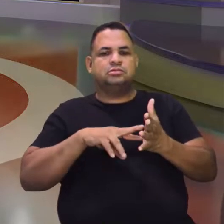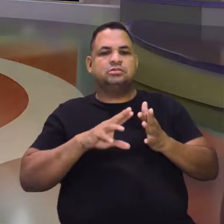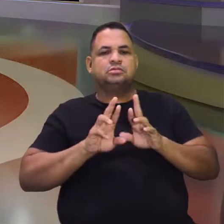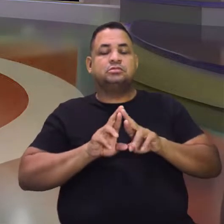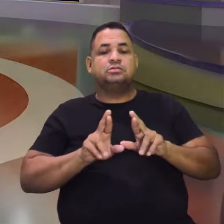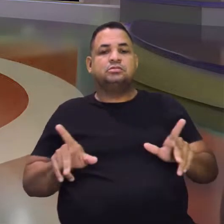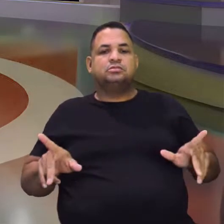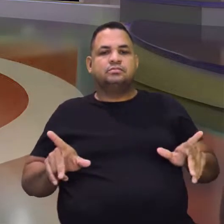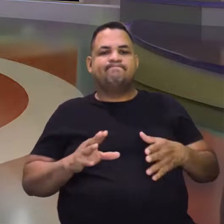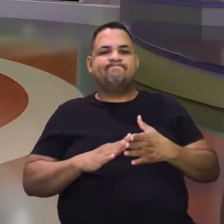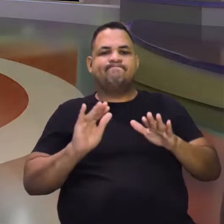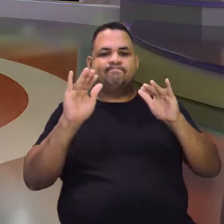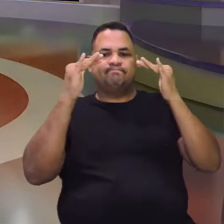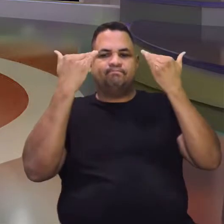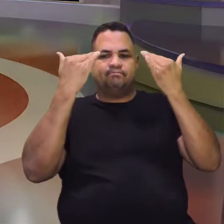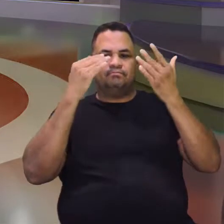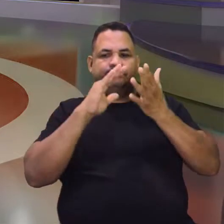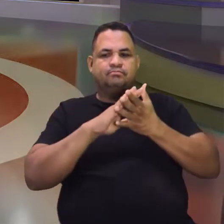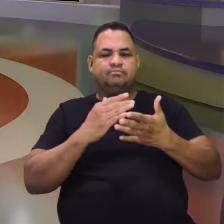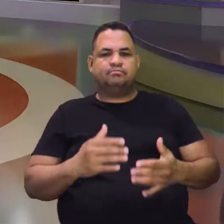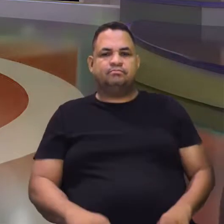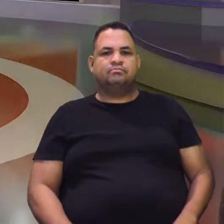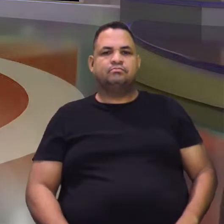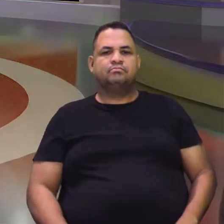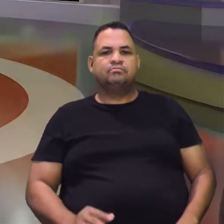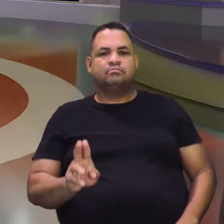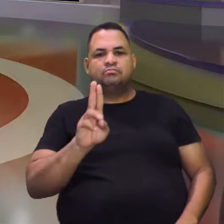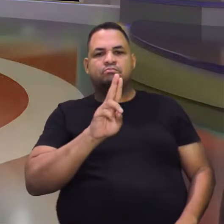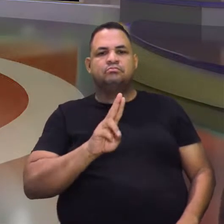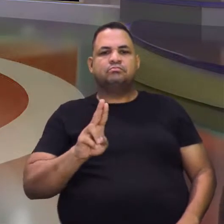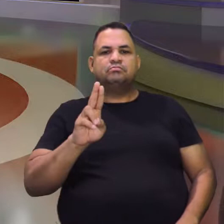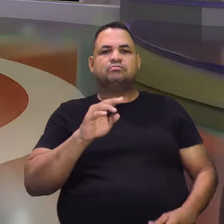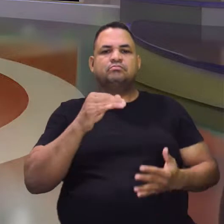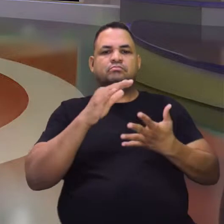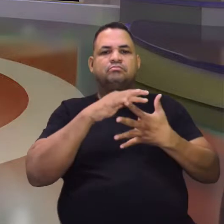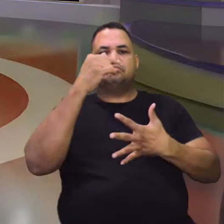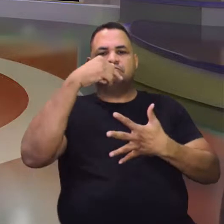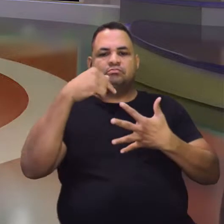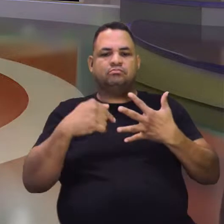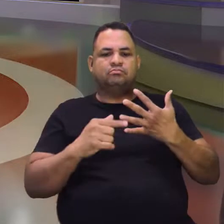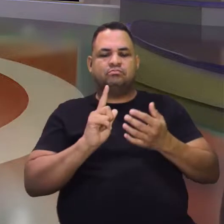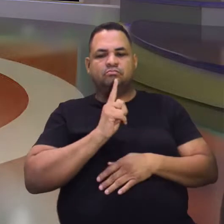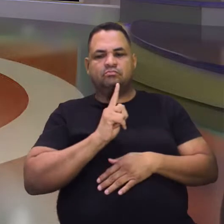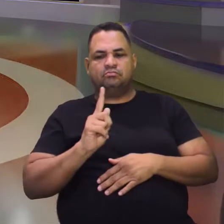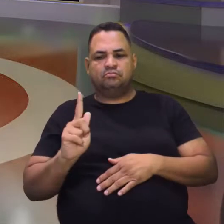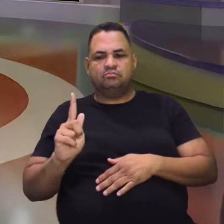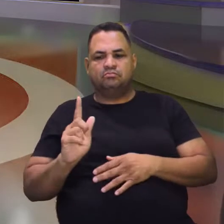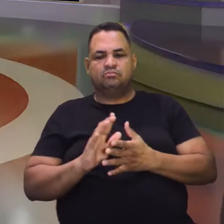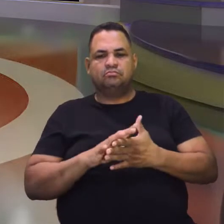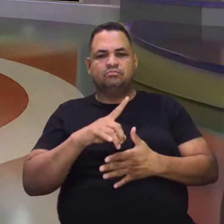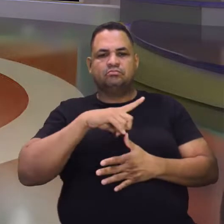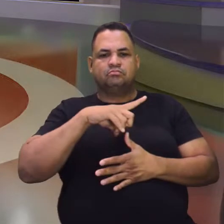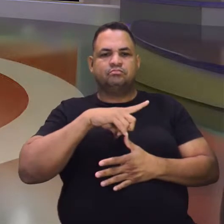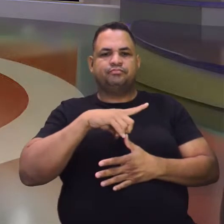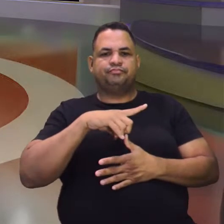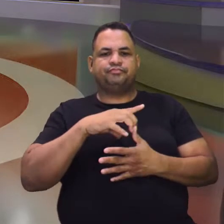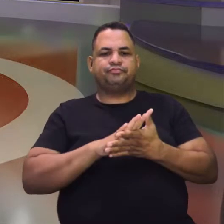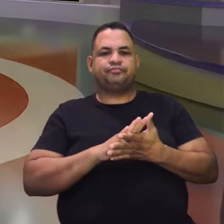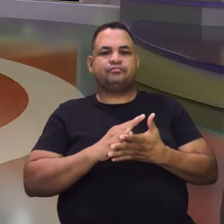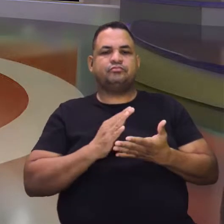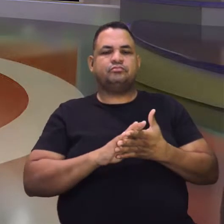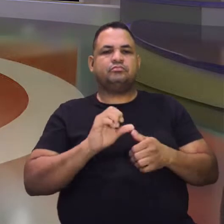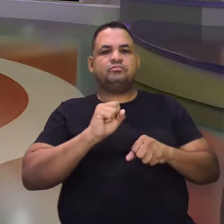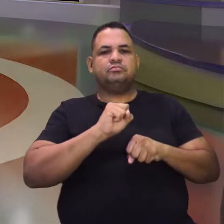diferentes. Então tem que prestar bastante atenção no uso delas, na classificação gramatical que elas possuem. Algumas trabalham